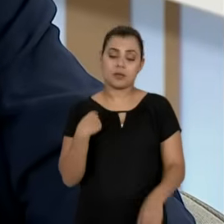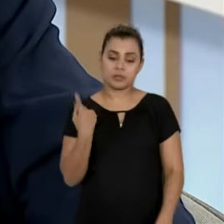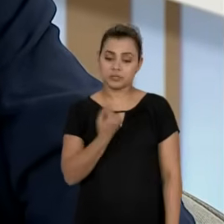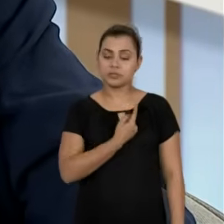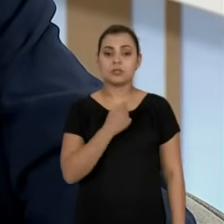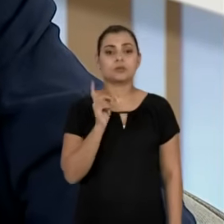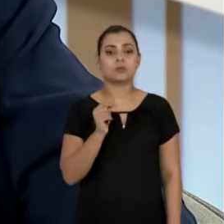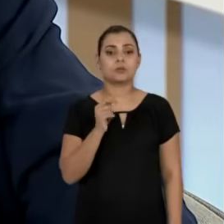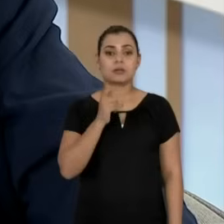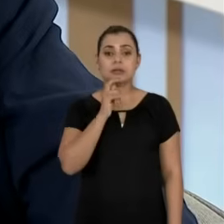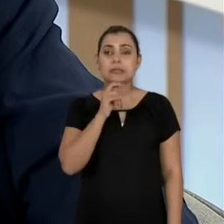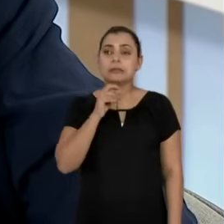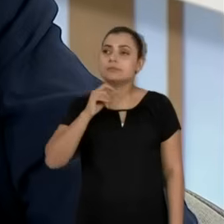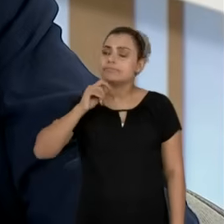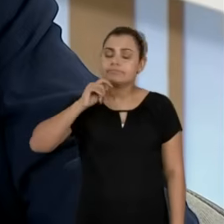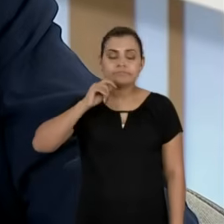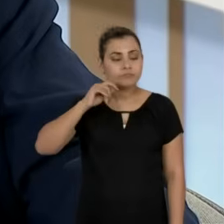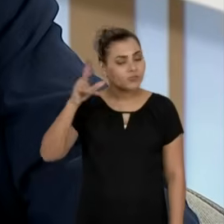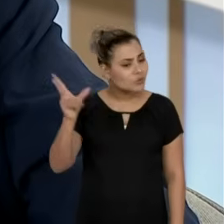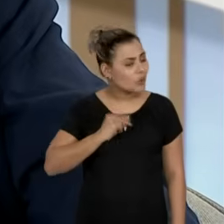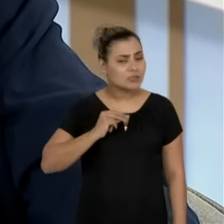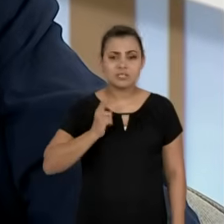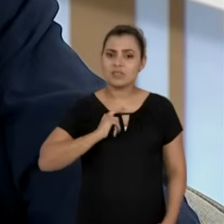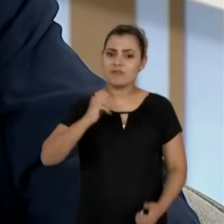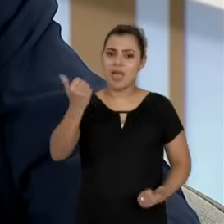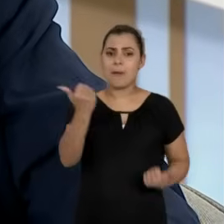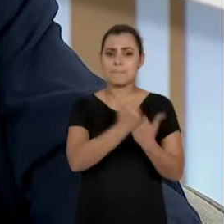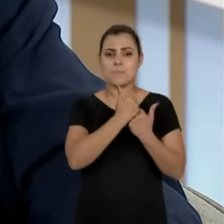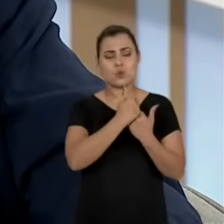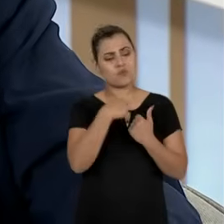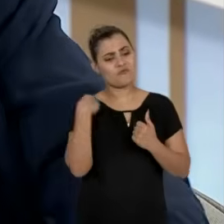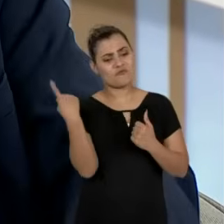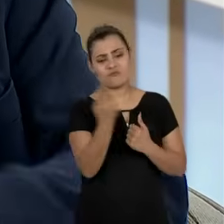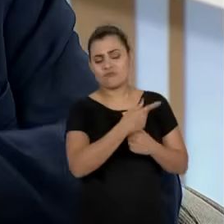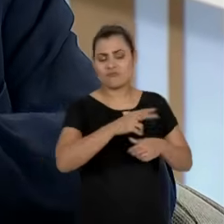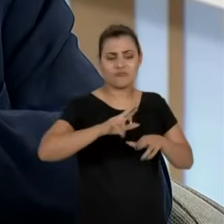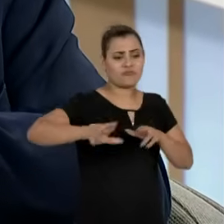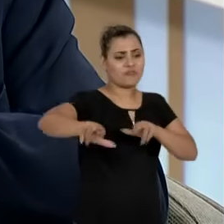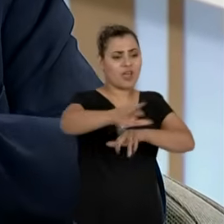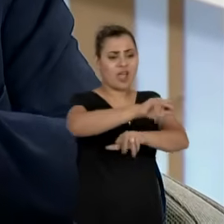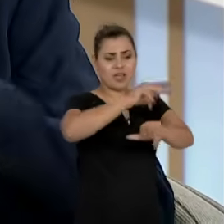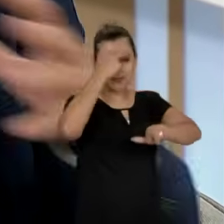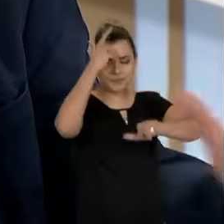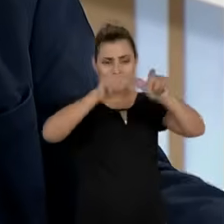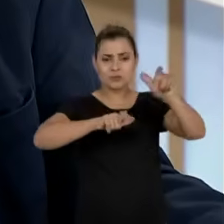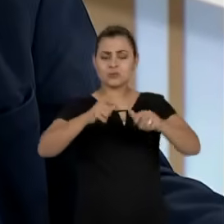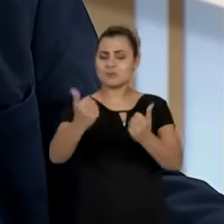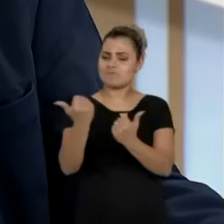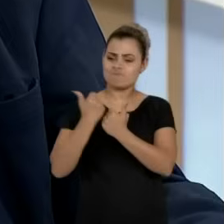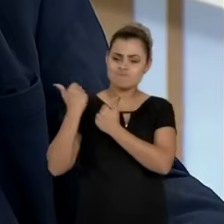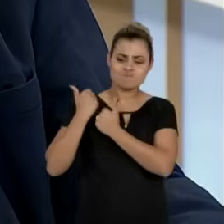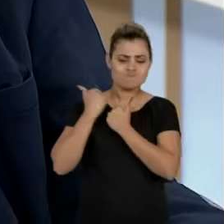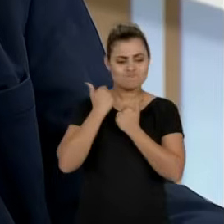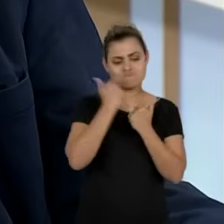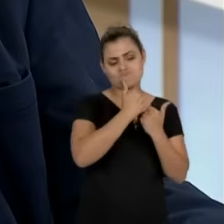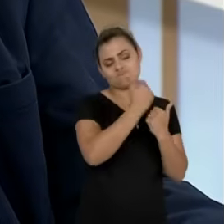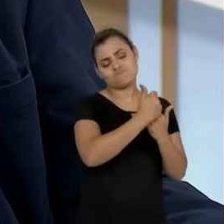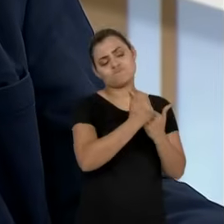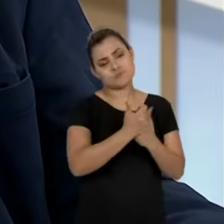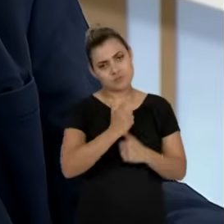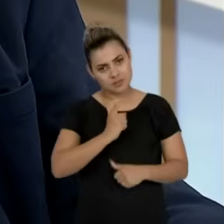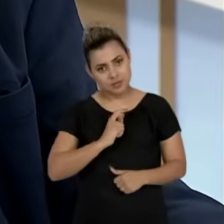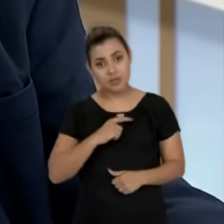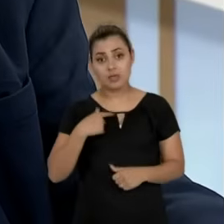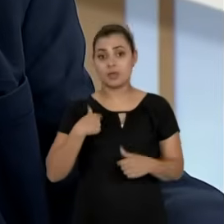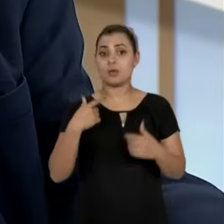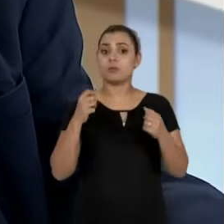foi muito impressionante o nível de apoio que recebemos, né? Imediatamente as pessoas receberam um grande nível de apoio, né? Eu